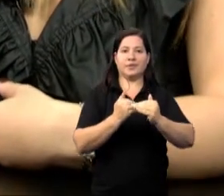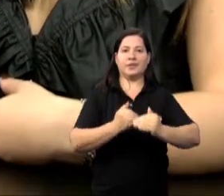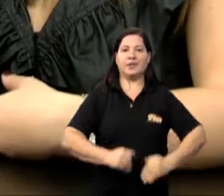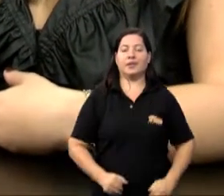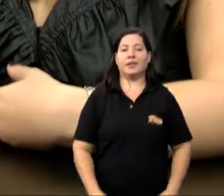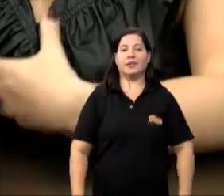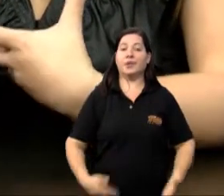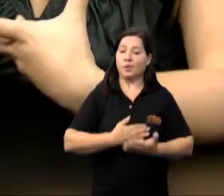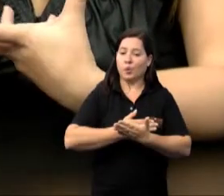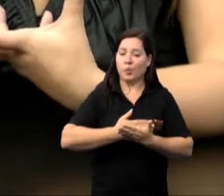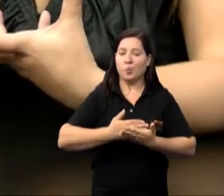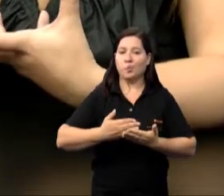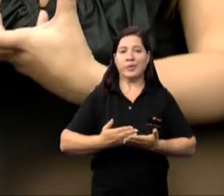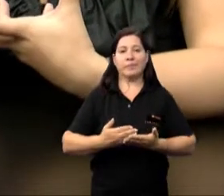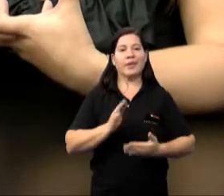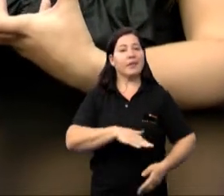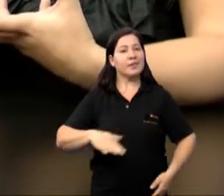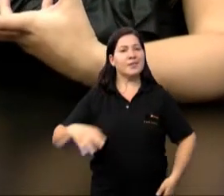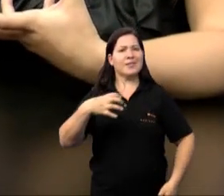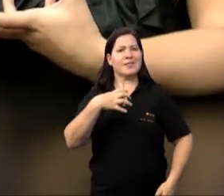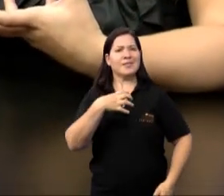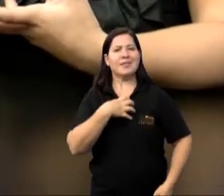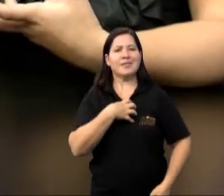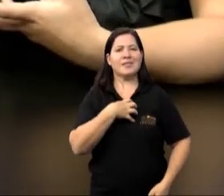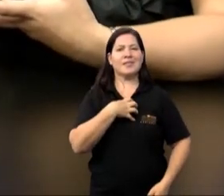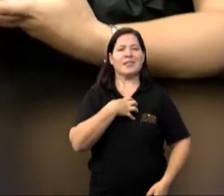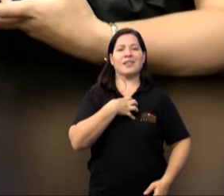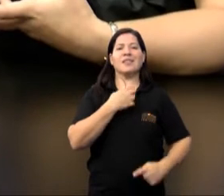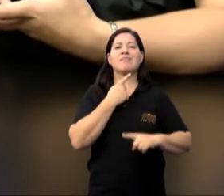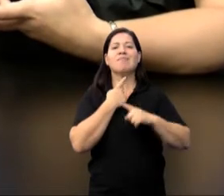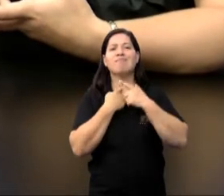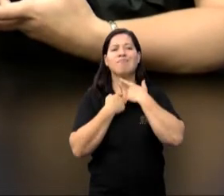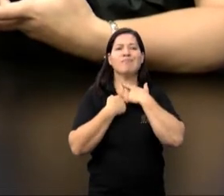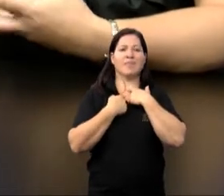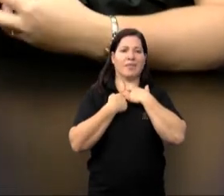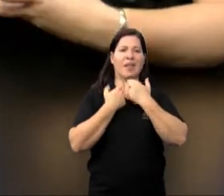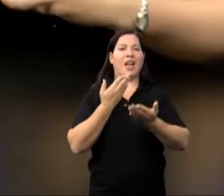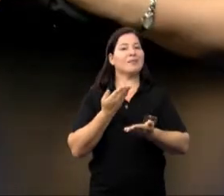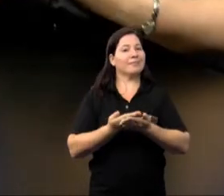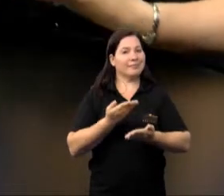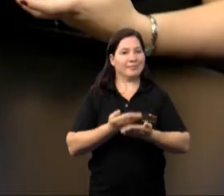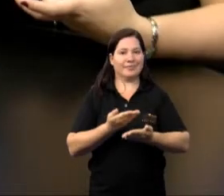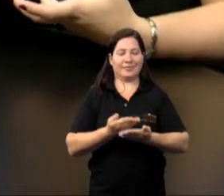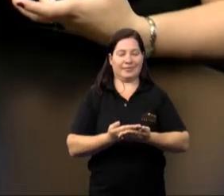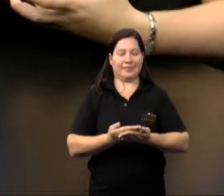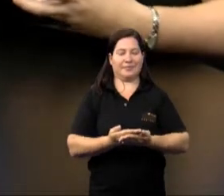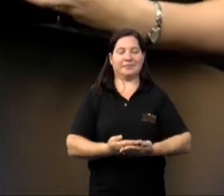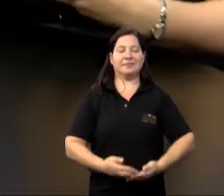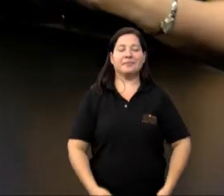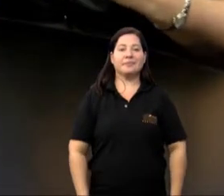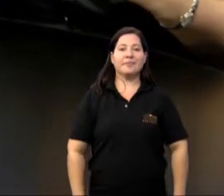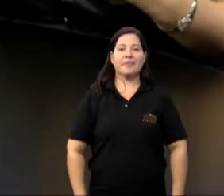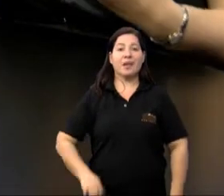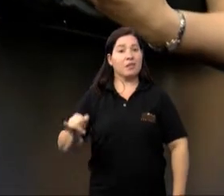um ponto inicial para que a criança sinta a necessidade da atividade de estudo, que é onde a gente estava querendo chegar. Então, é interessante a gente refletir que